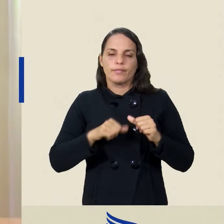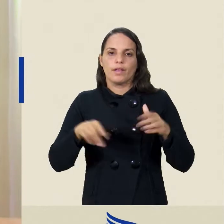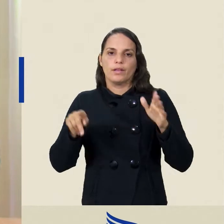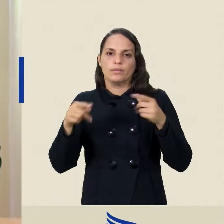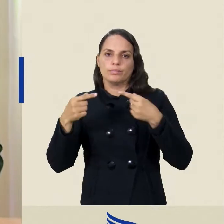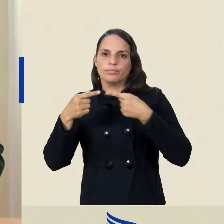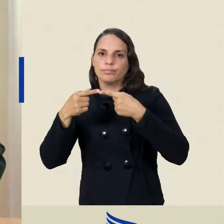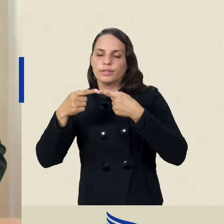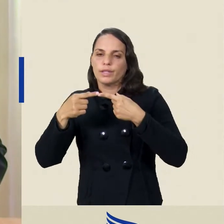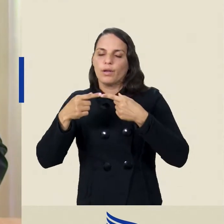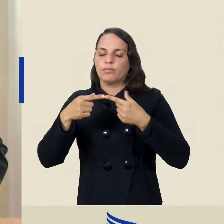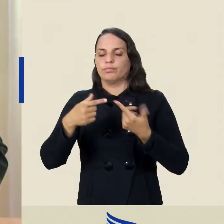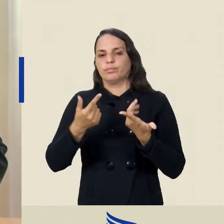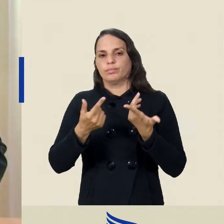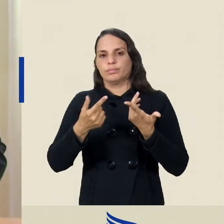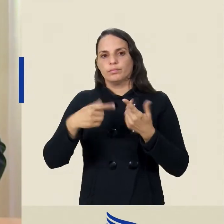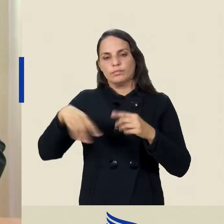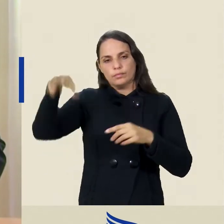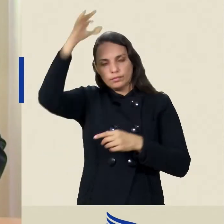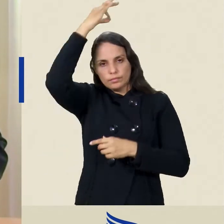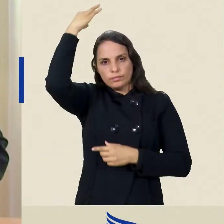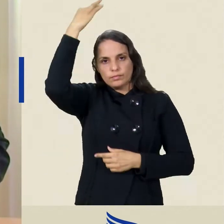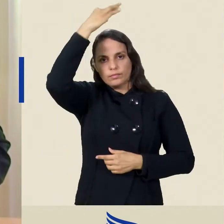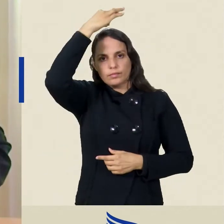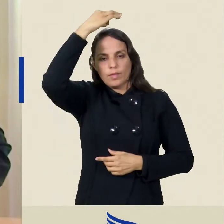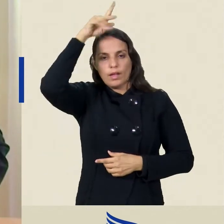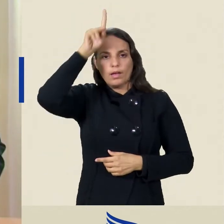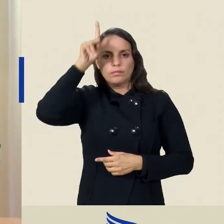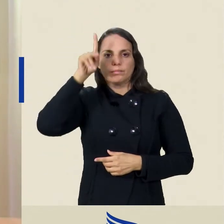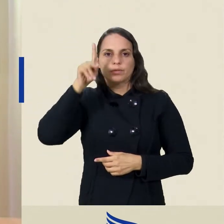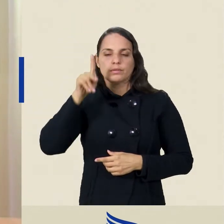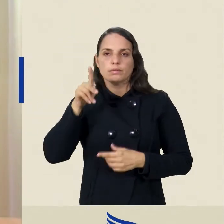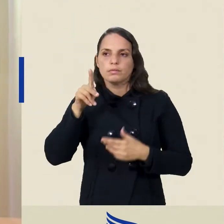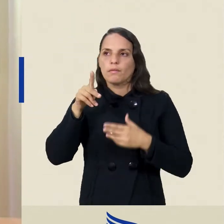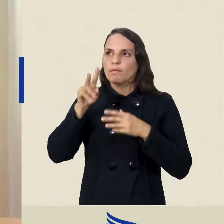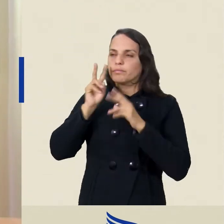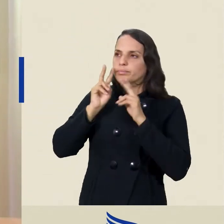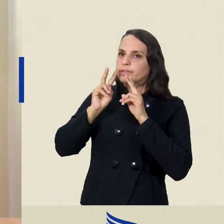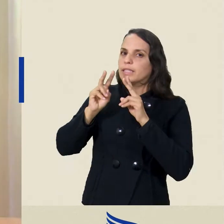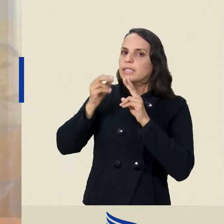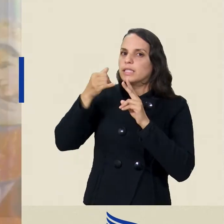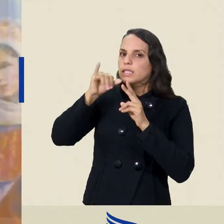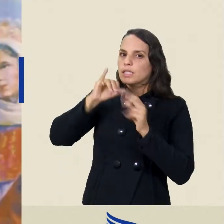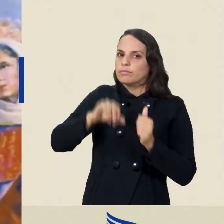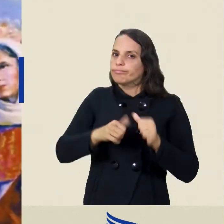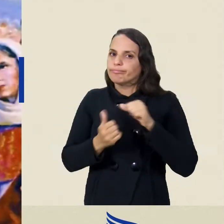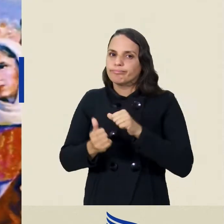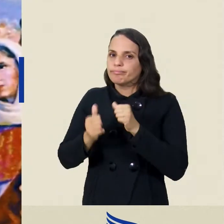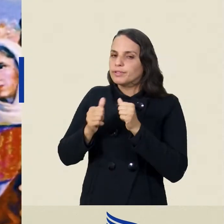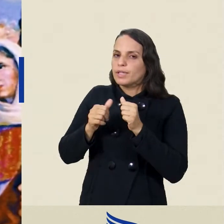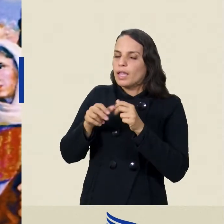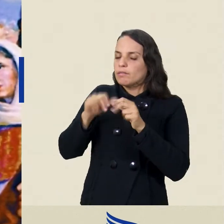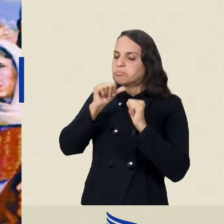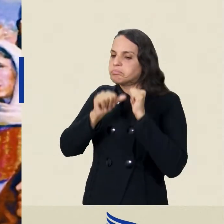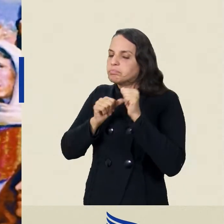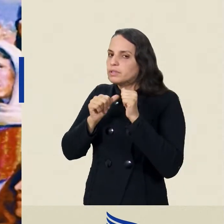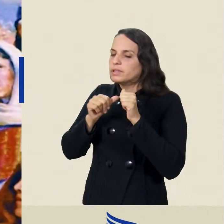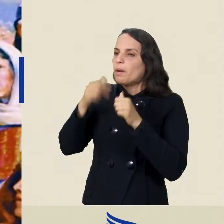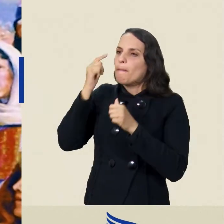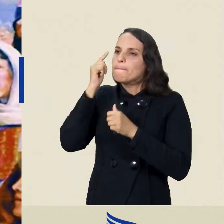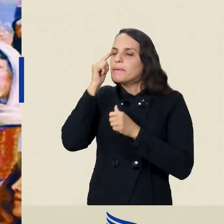as coisas espirituais, pois lhe parecem loucura. 1 Coríntios capítulo 2, verso